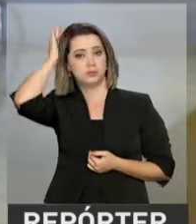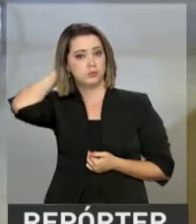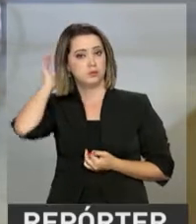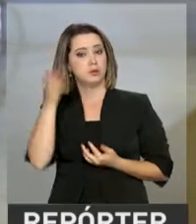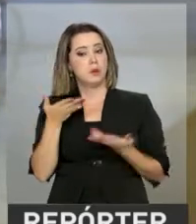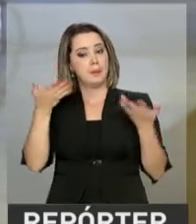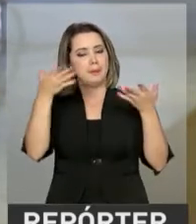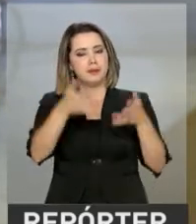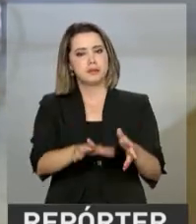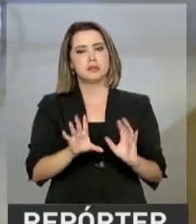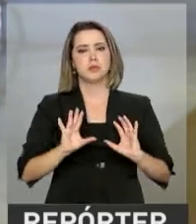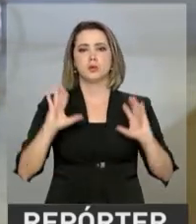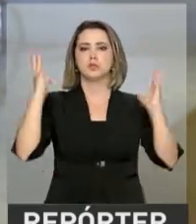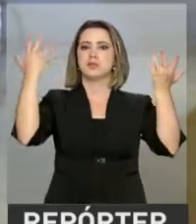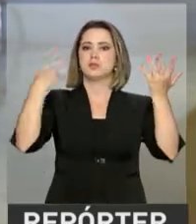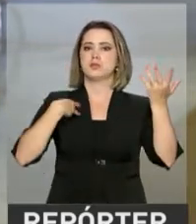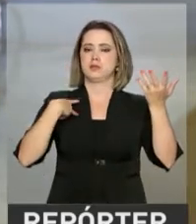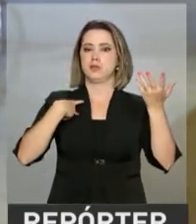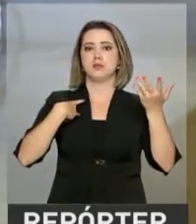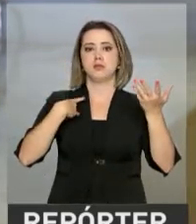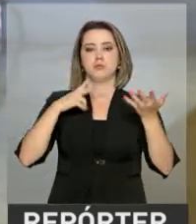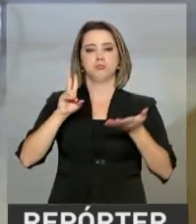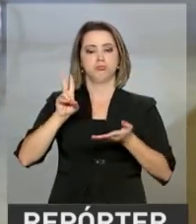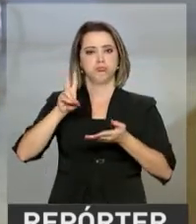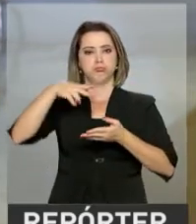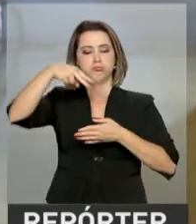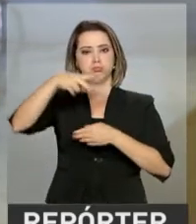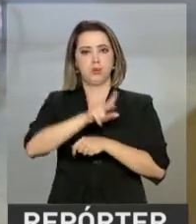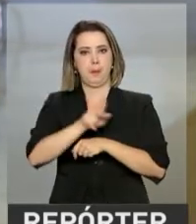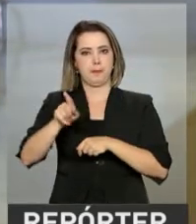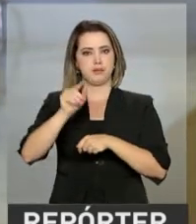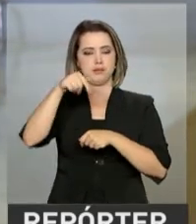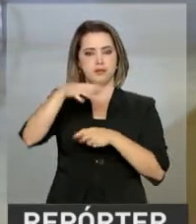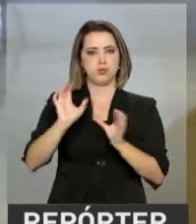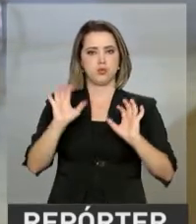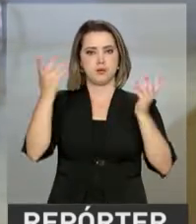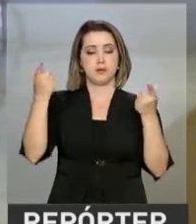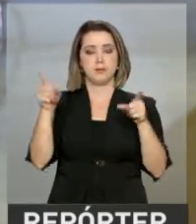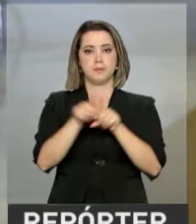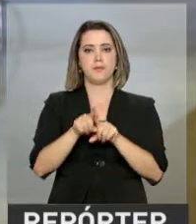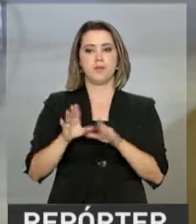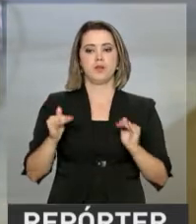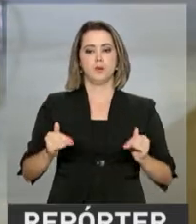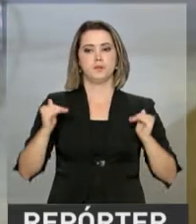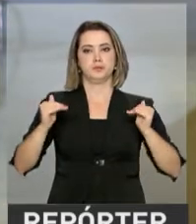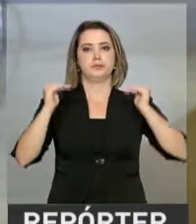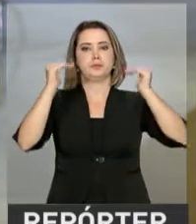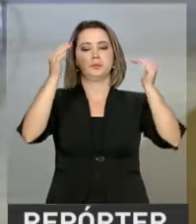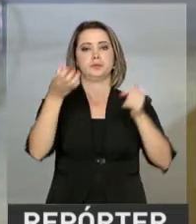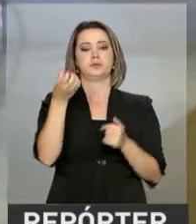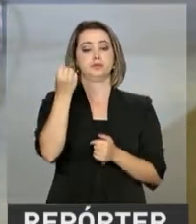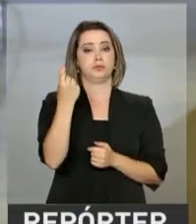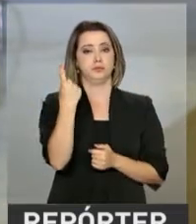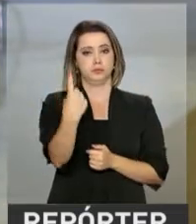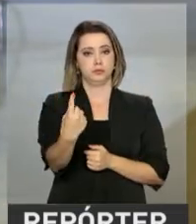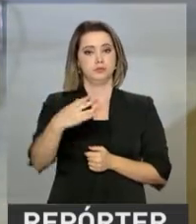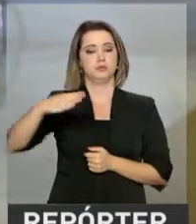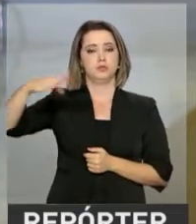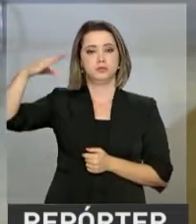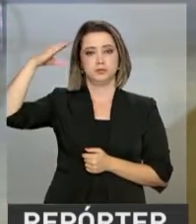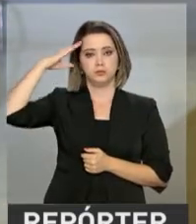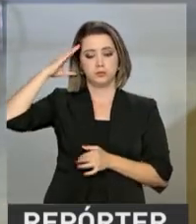participou da cerimônia presidiu a cerimônia onde foram promovidos 61 oficiais do exército marinha e